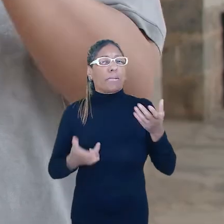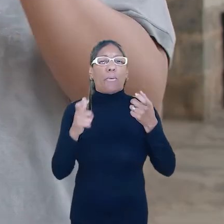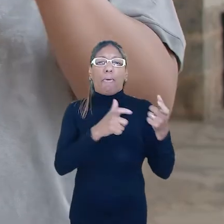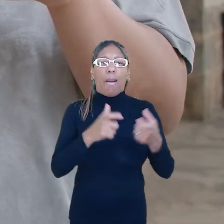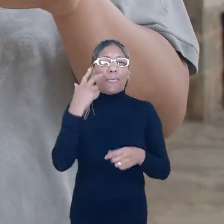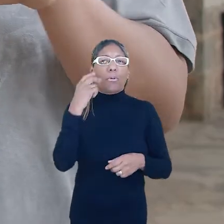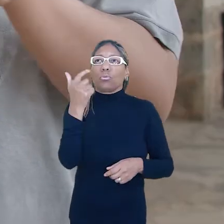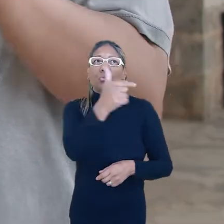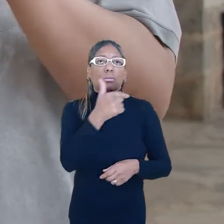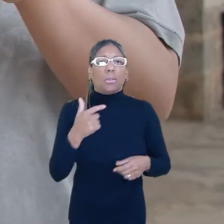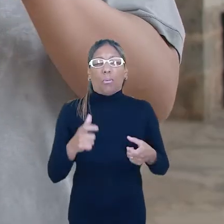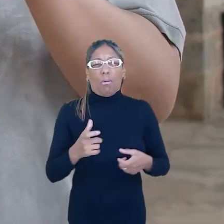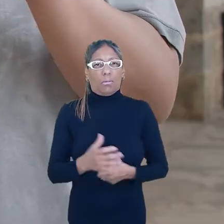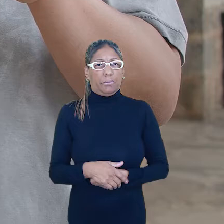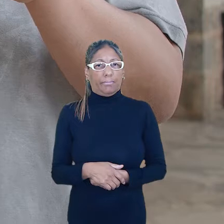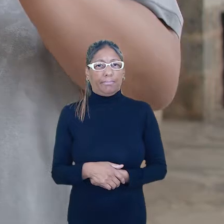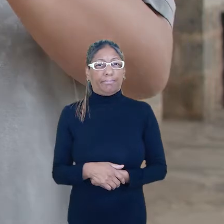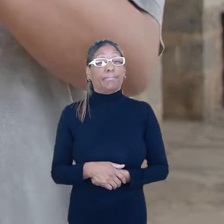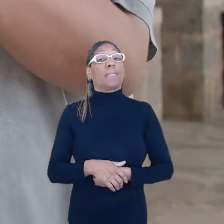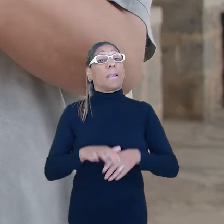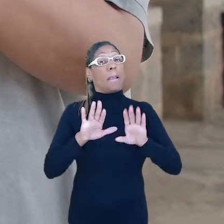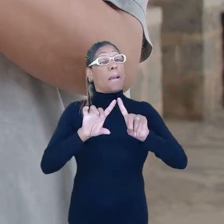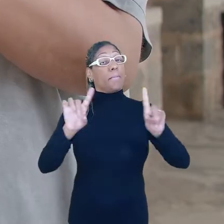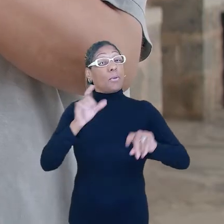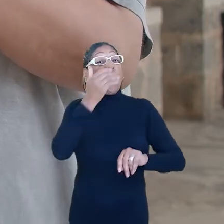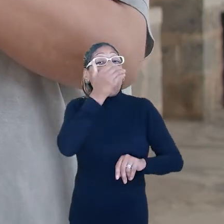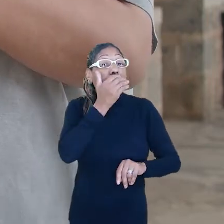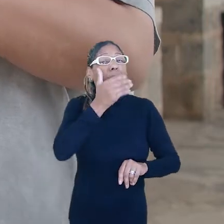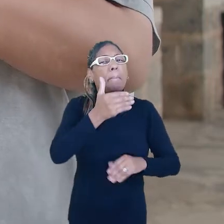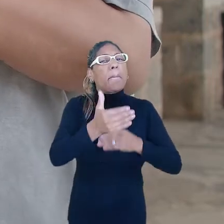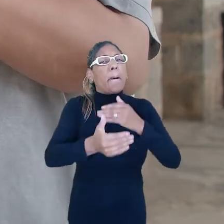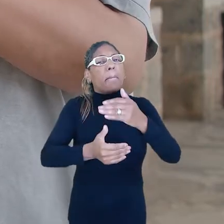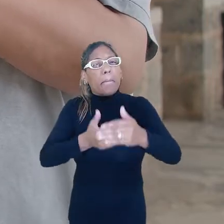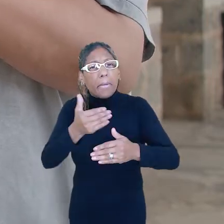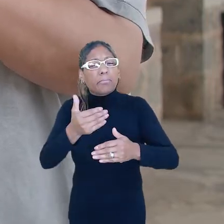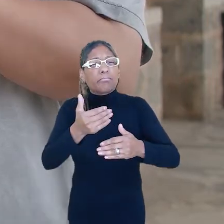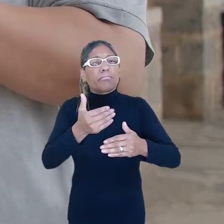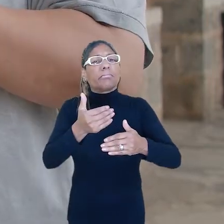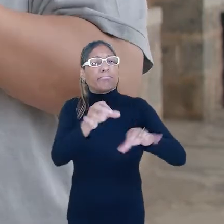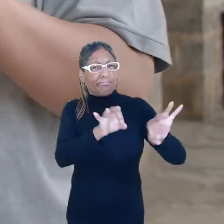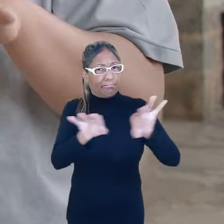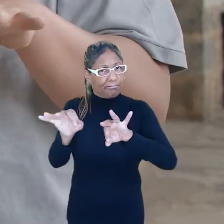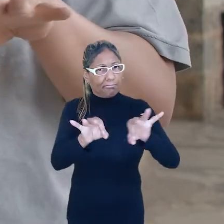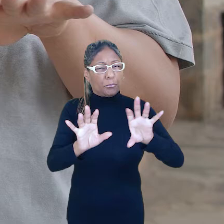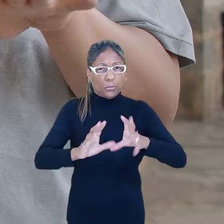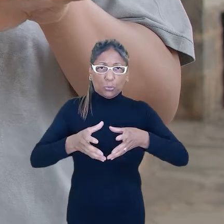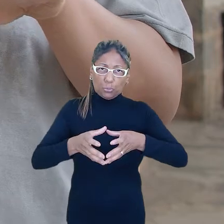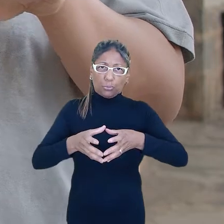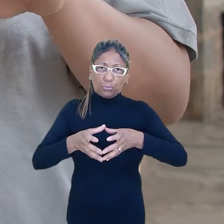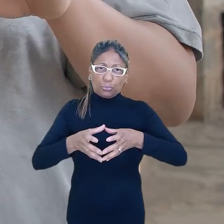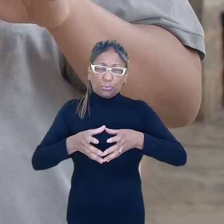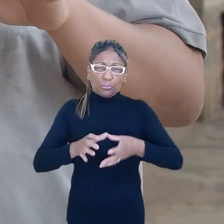principalmente espaços culturais. Nós não temos espaços culturais. Mas eu acho que o setor cultural de Porto Feliz está se